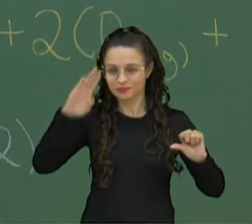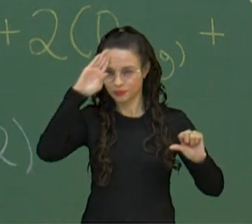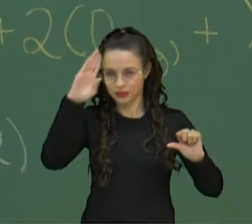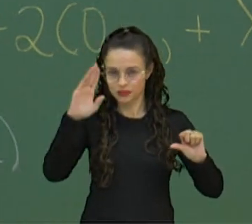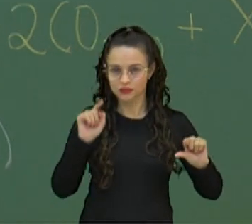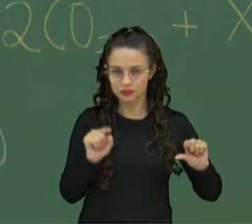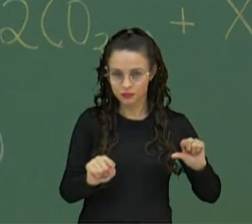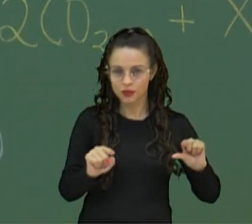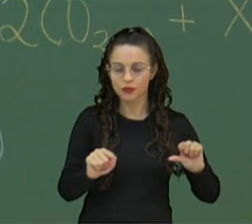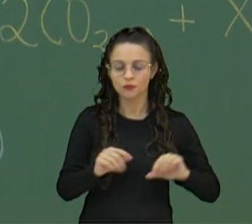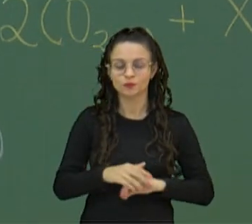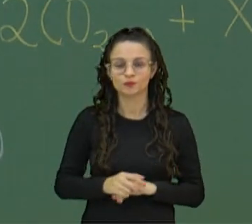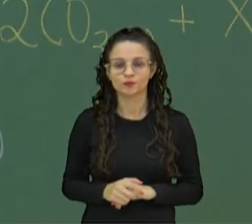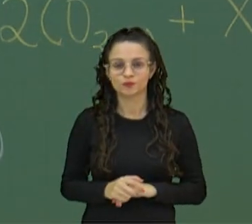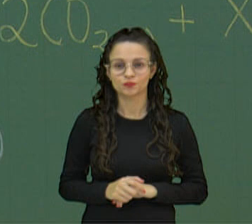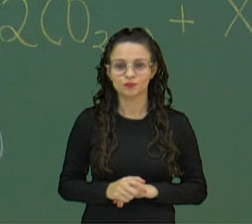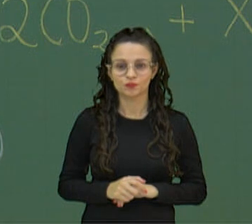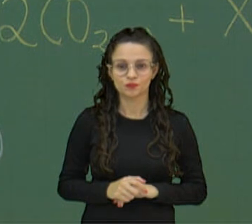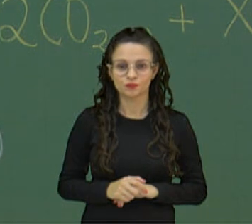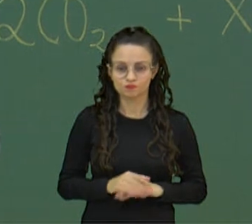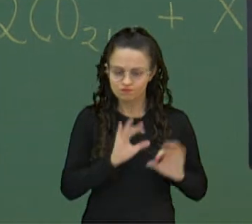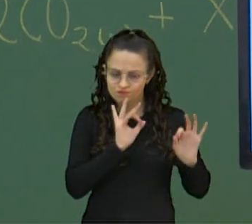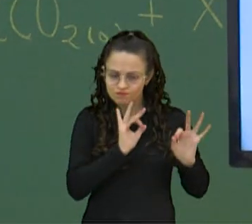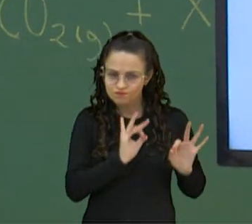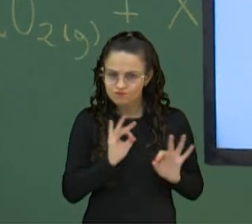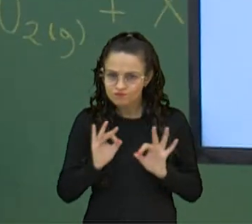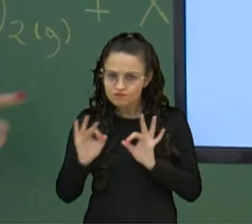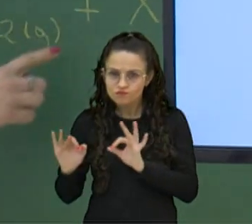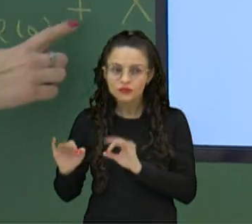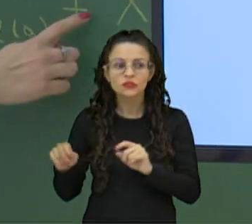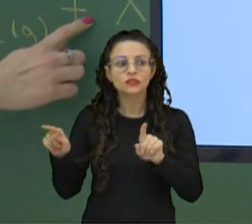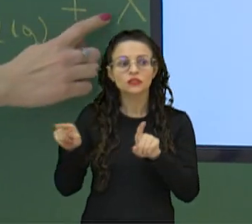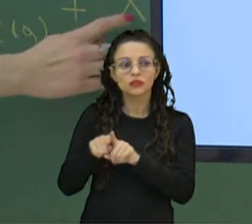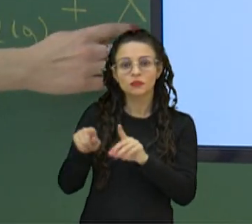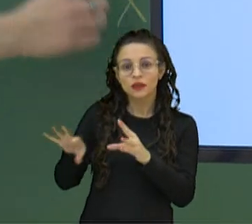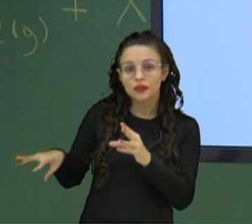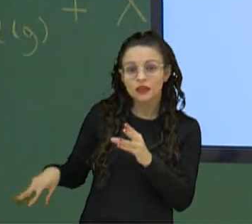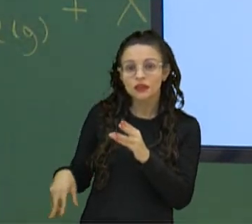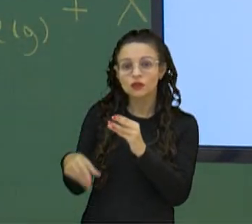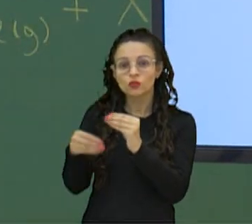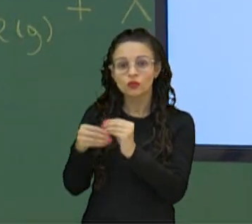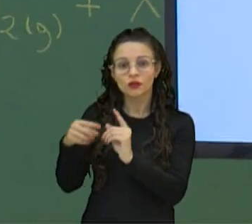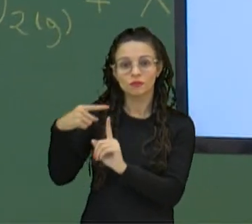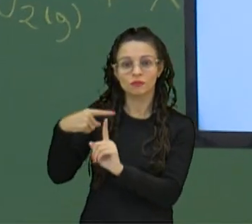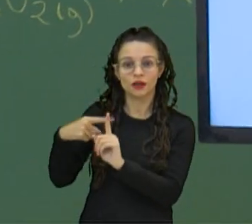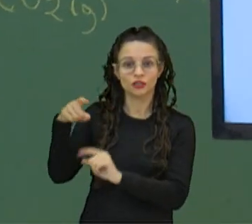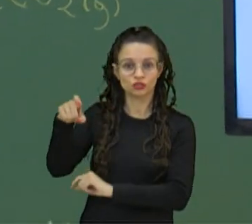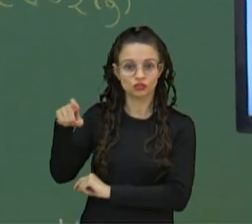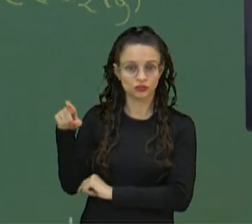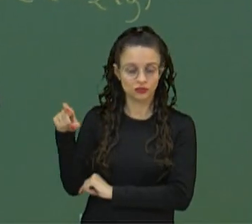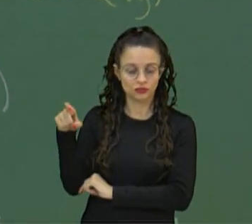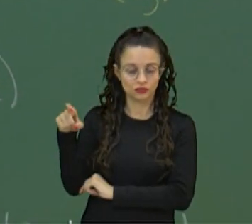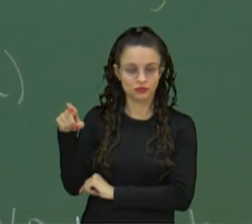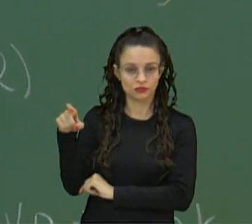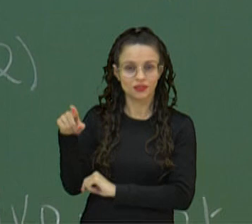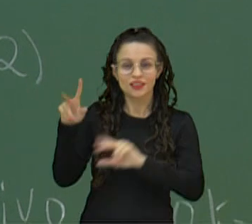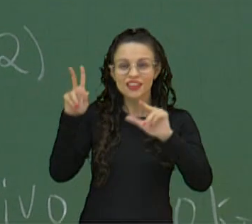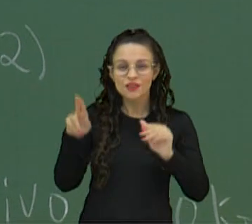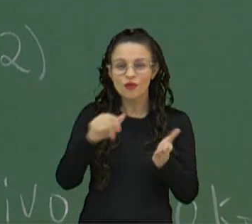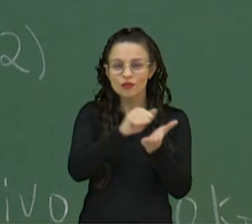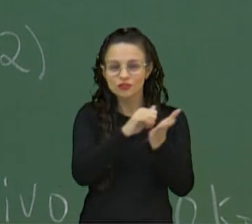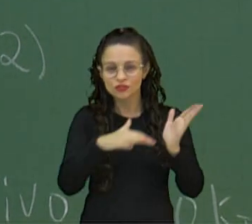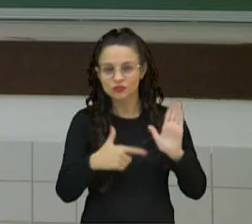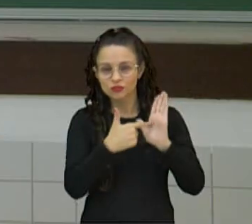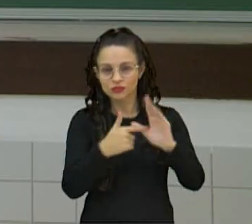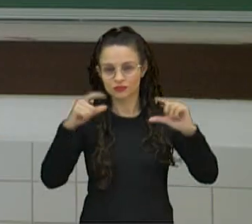os coeficientes estequiométricos bem certinho, e eu incluí lá mais X da forma como está no exercício,